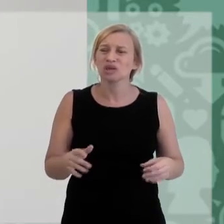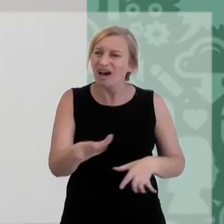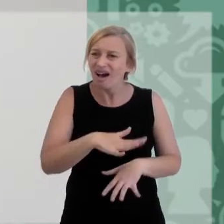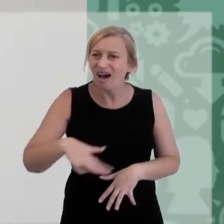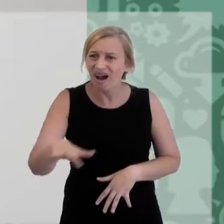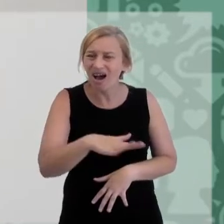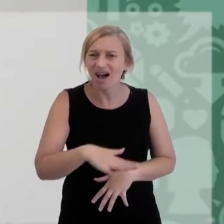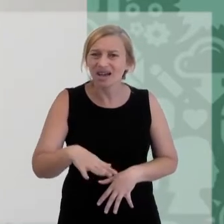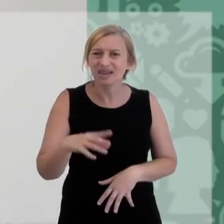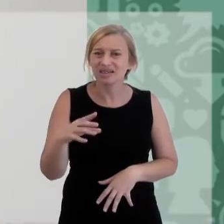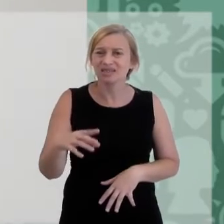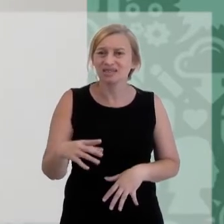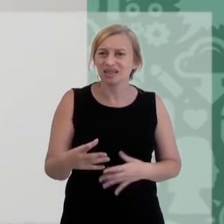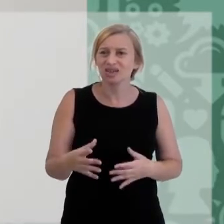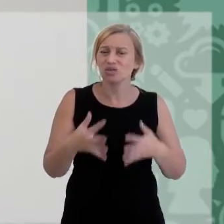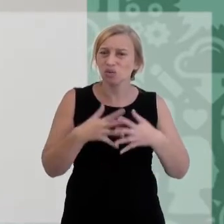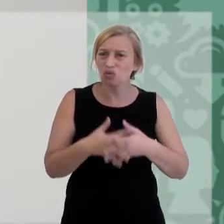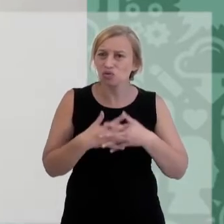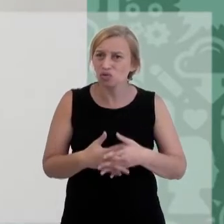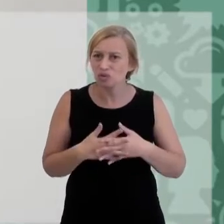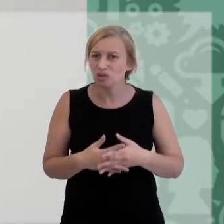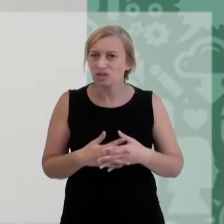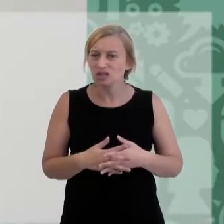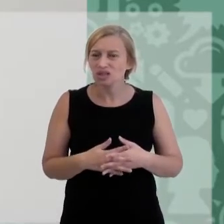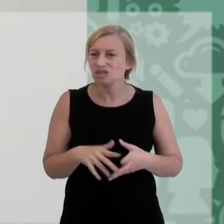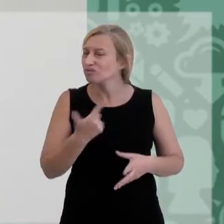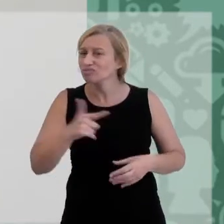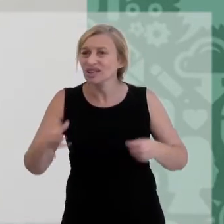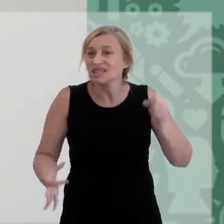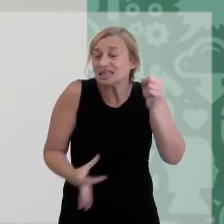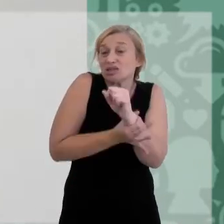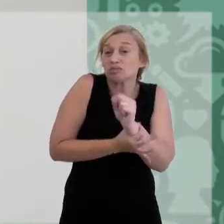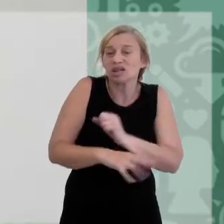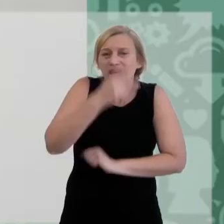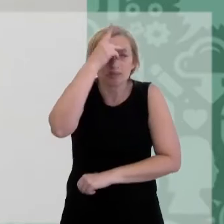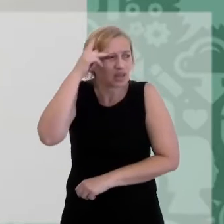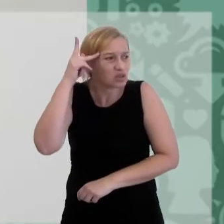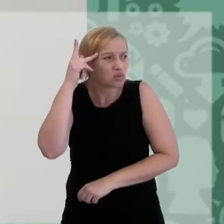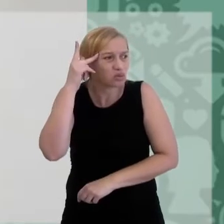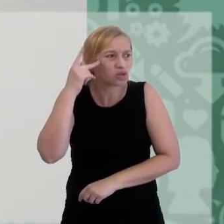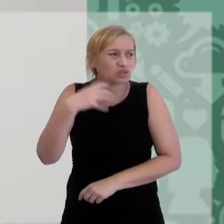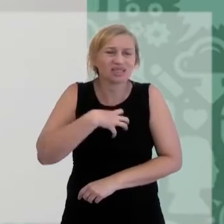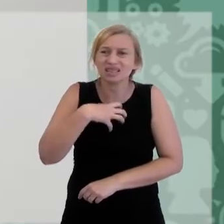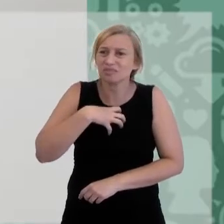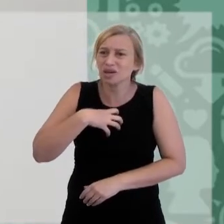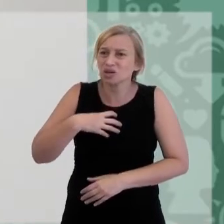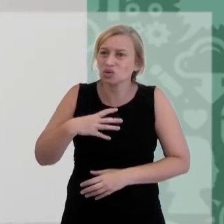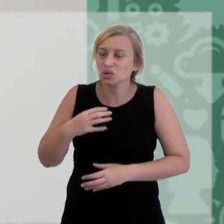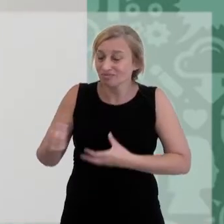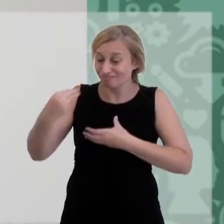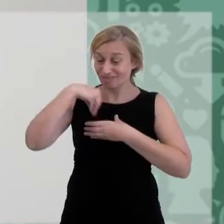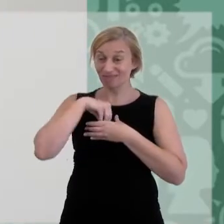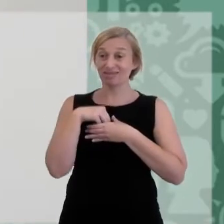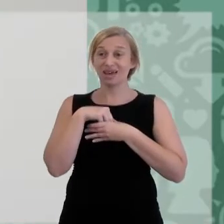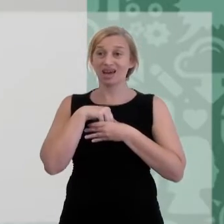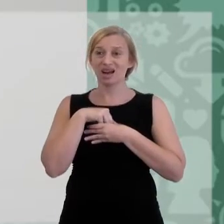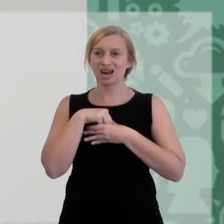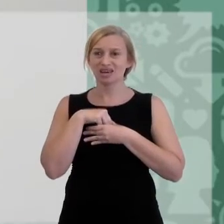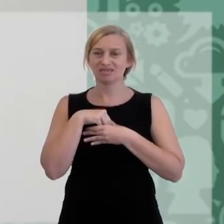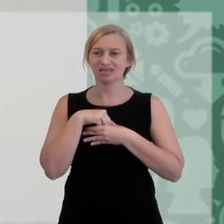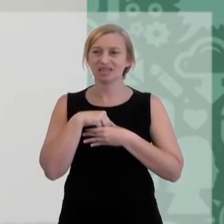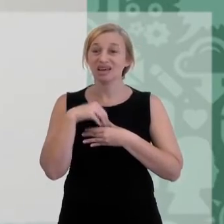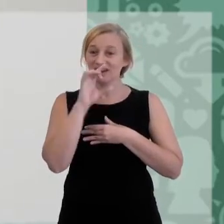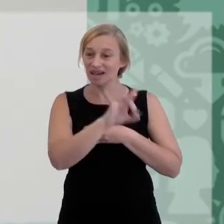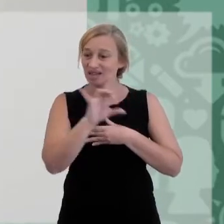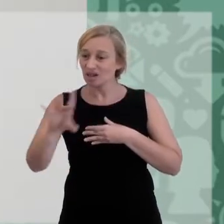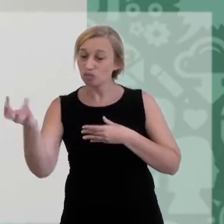muito instável, e as pessoas vendo aquele sentimento se acumulando dentro delas também, porque, bem, estava